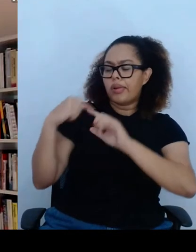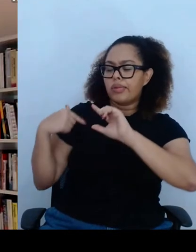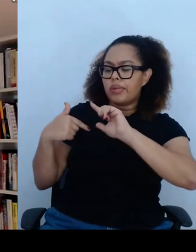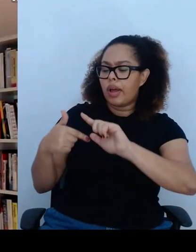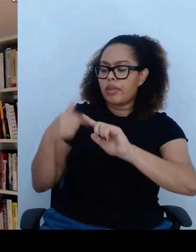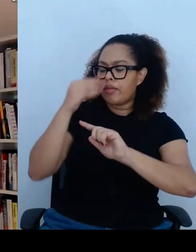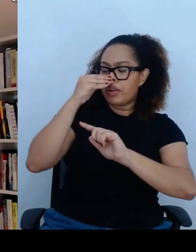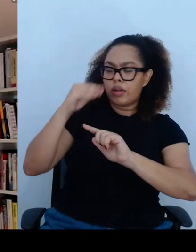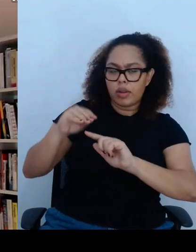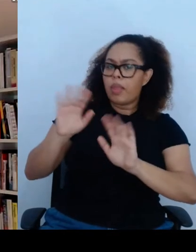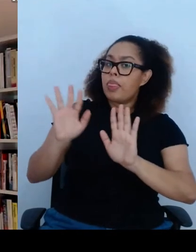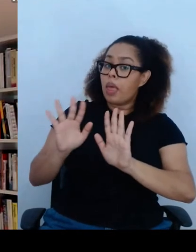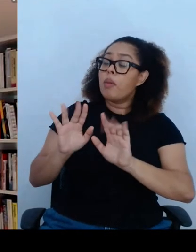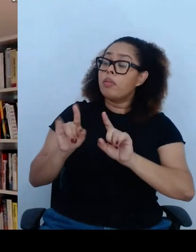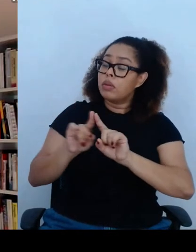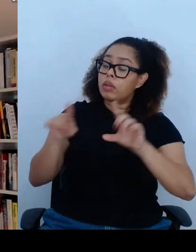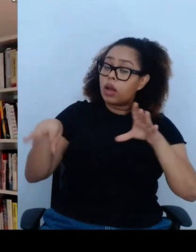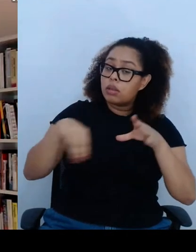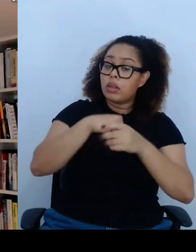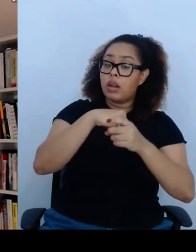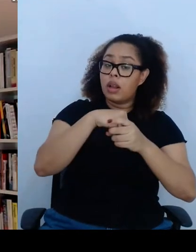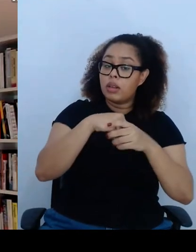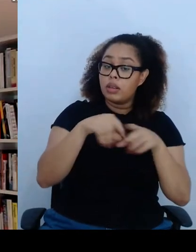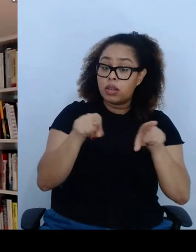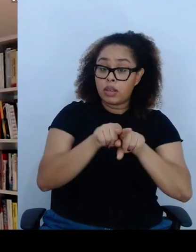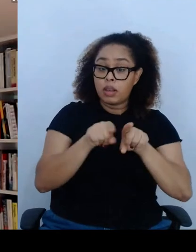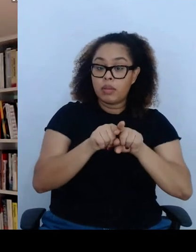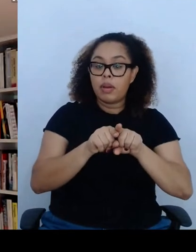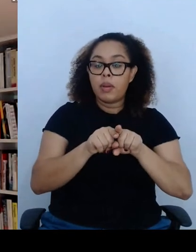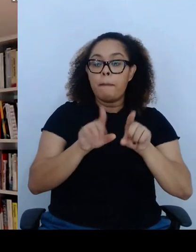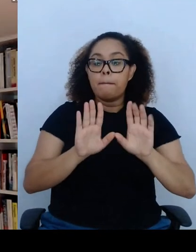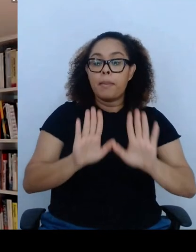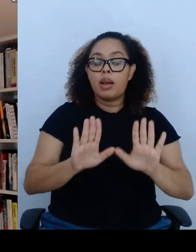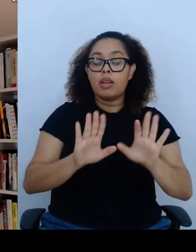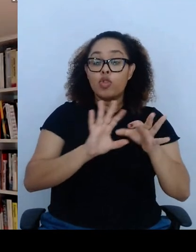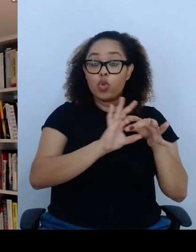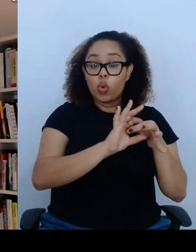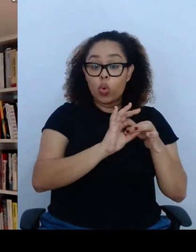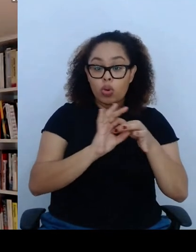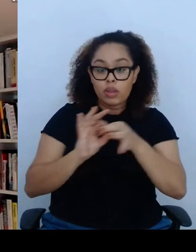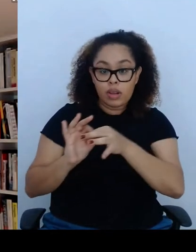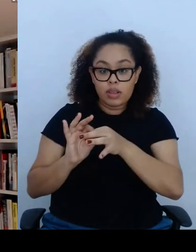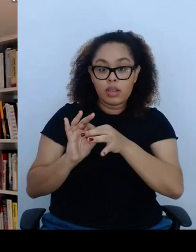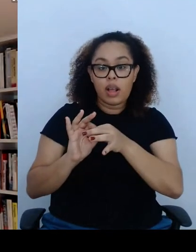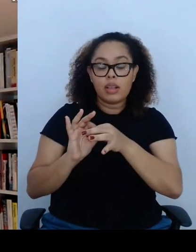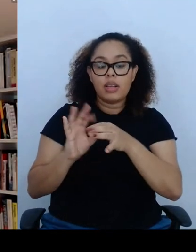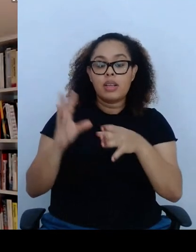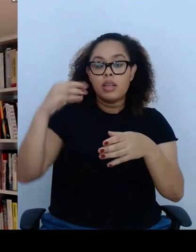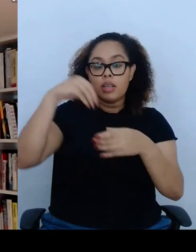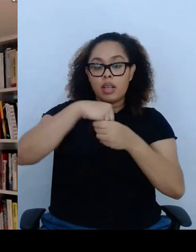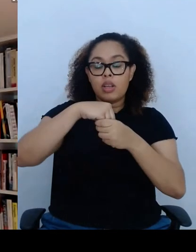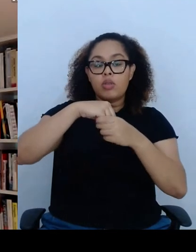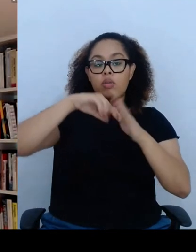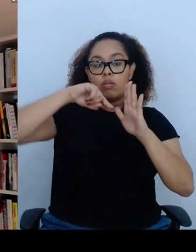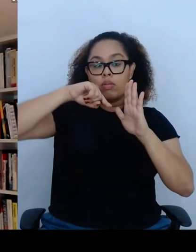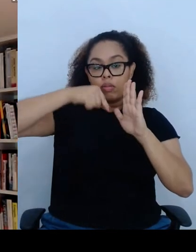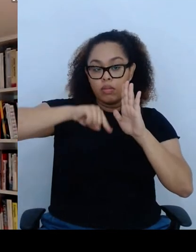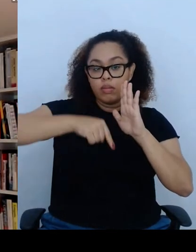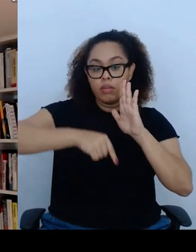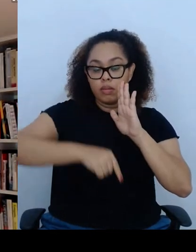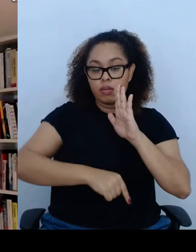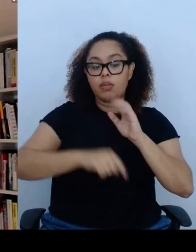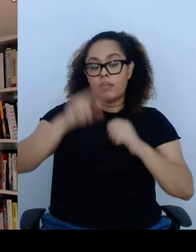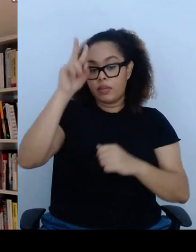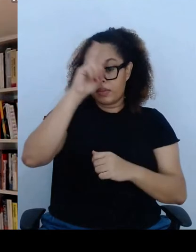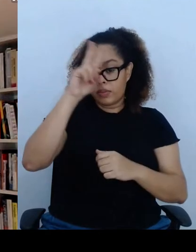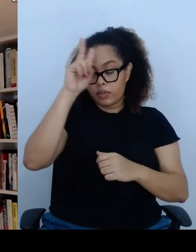está contextualizada né é uma de muitas camadas dessas várias histórias daí a